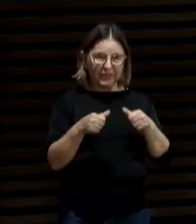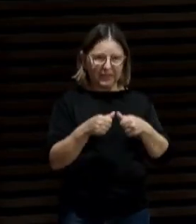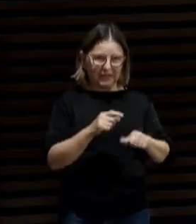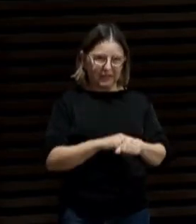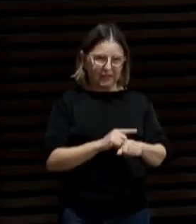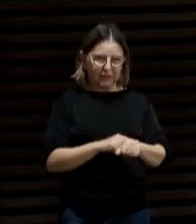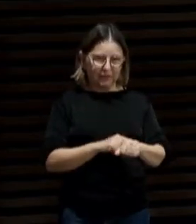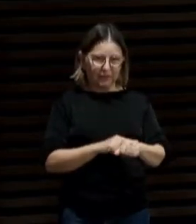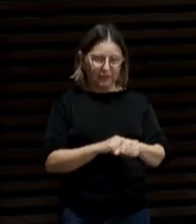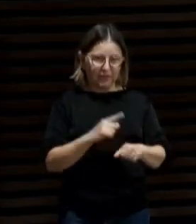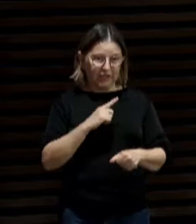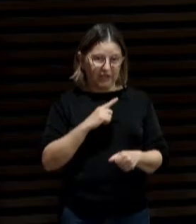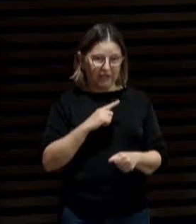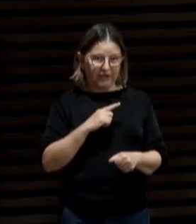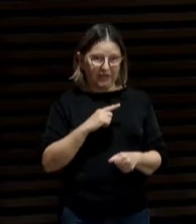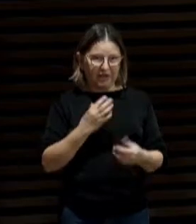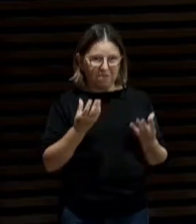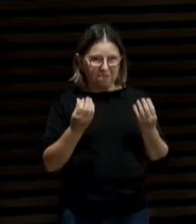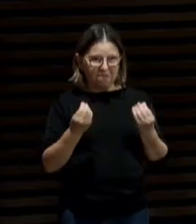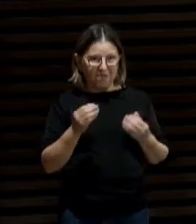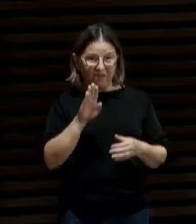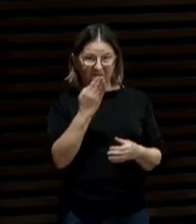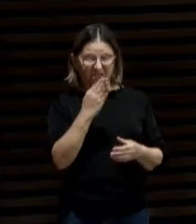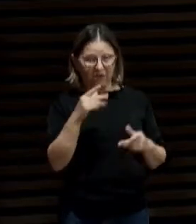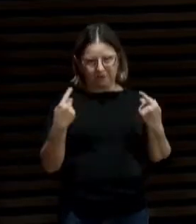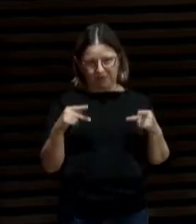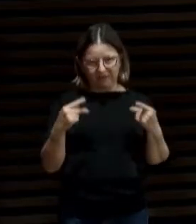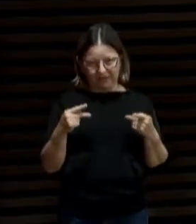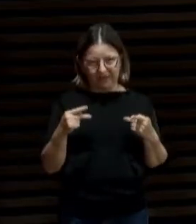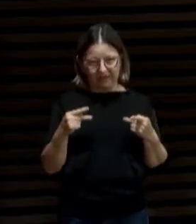muitos falsos profetas. É só você olhar para o lado.